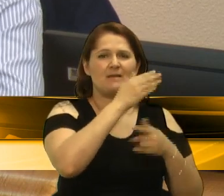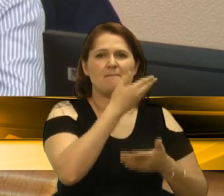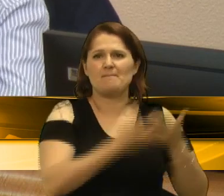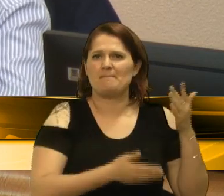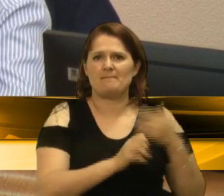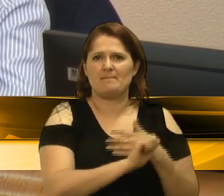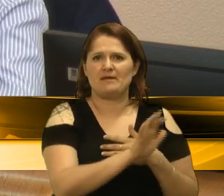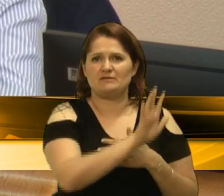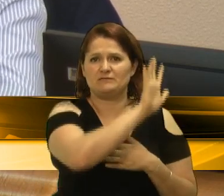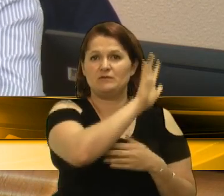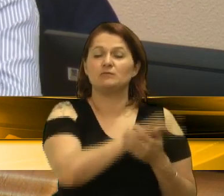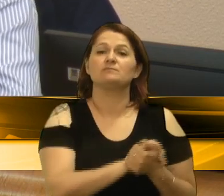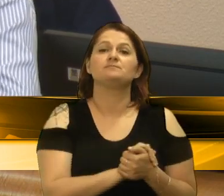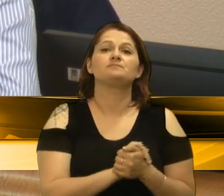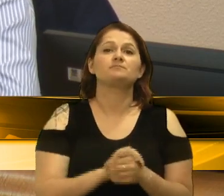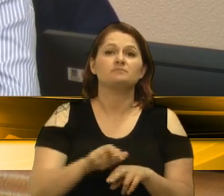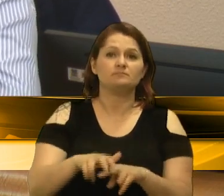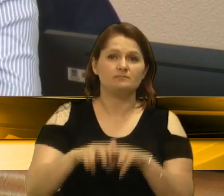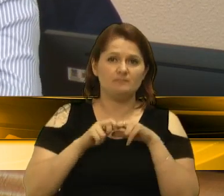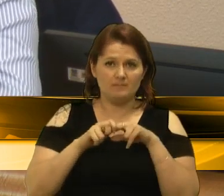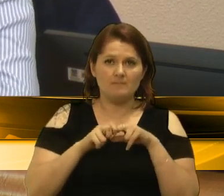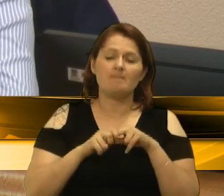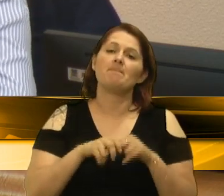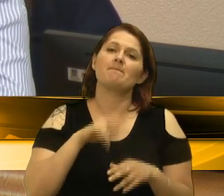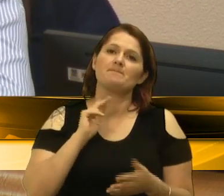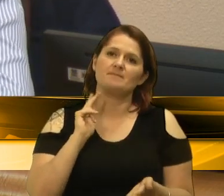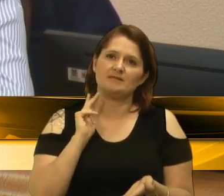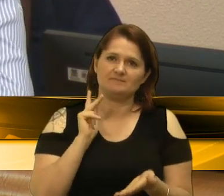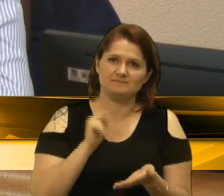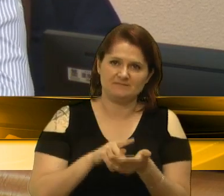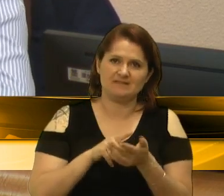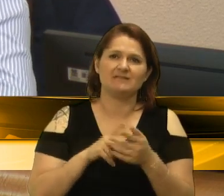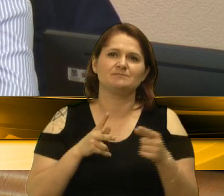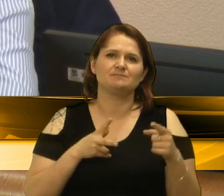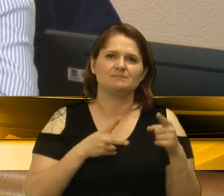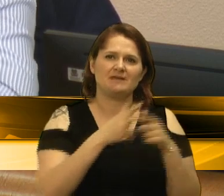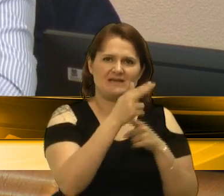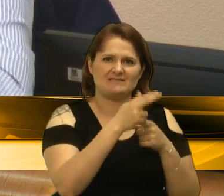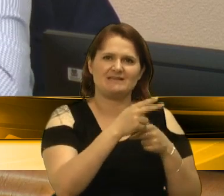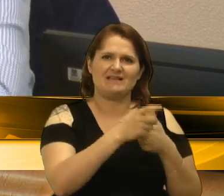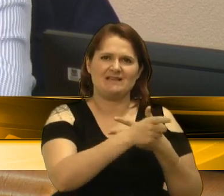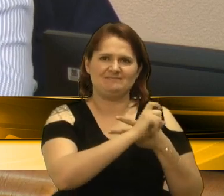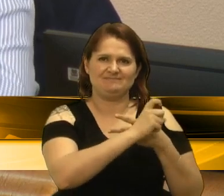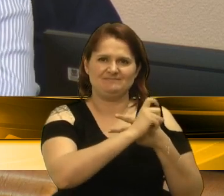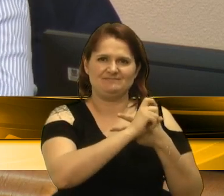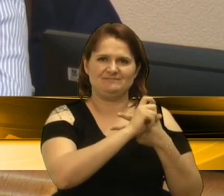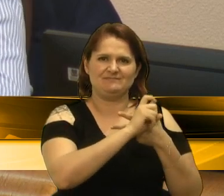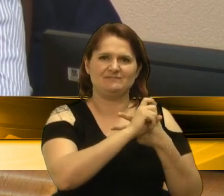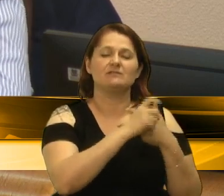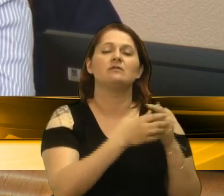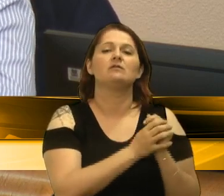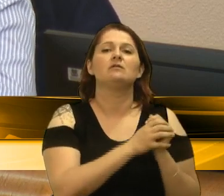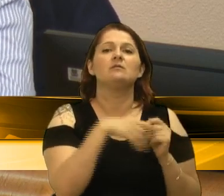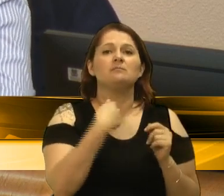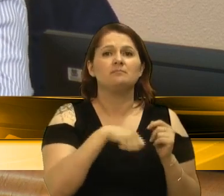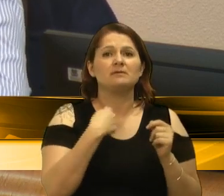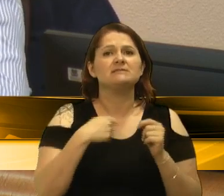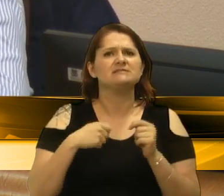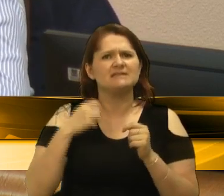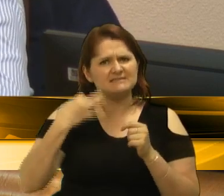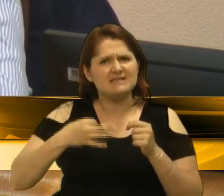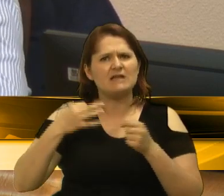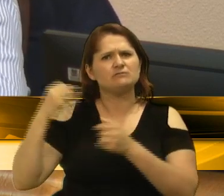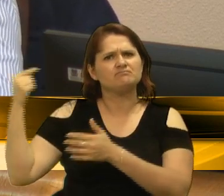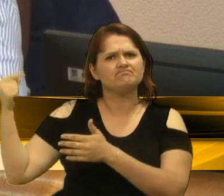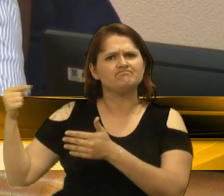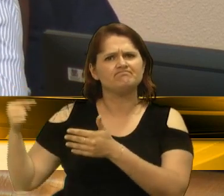exposto, indica-se que, para a correta sustação do ato normativo do prefeito, deve-se imprescindivelmente cumprir-se este rito sob pena